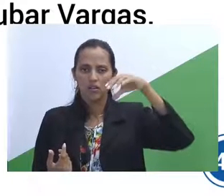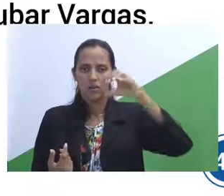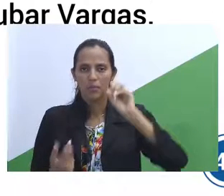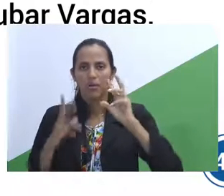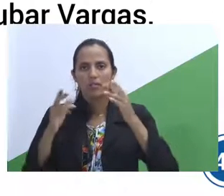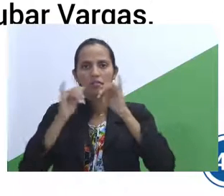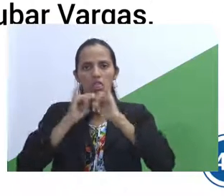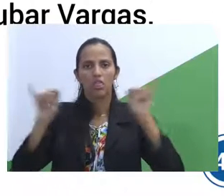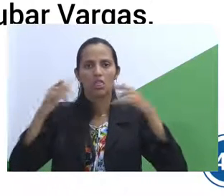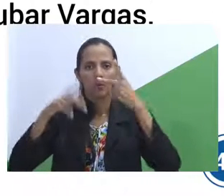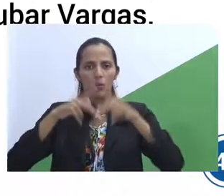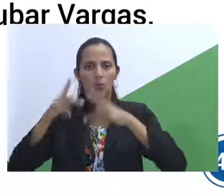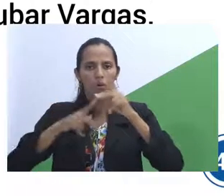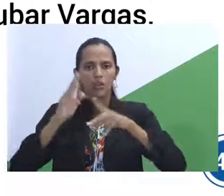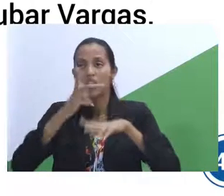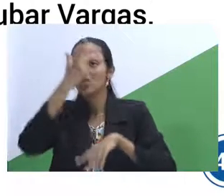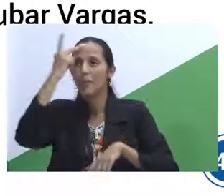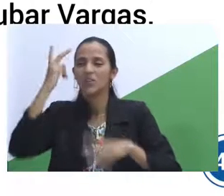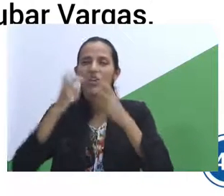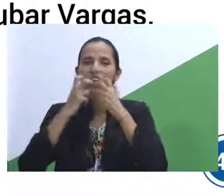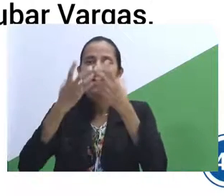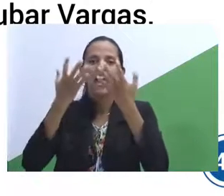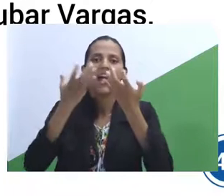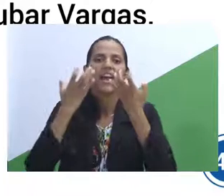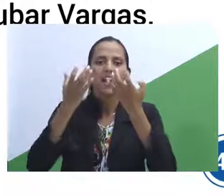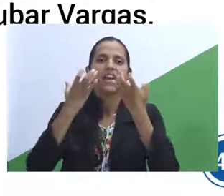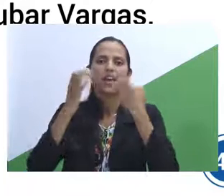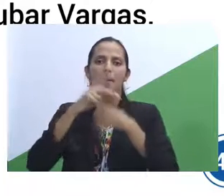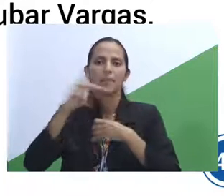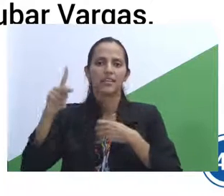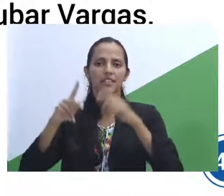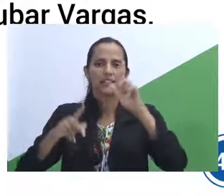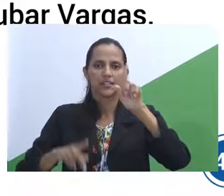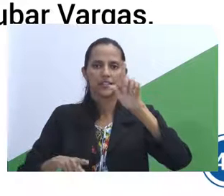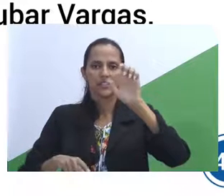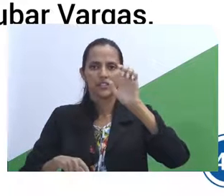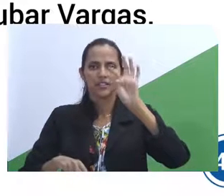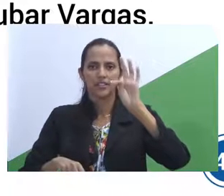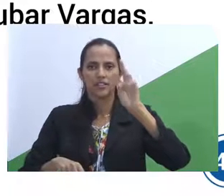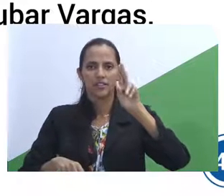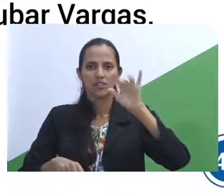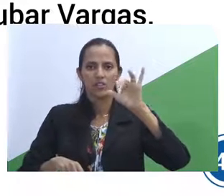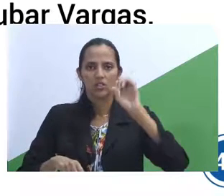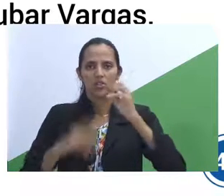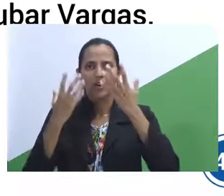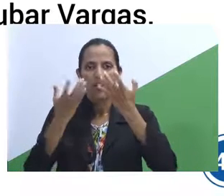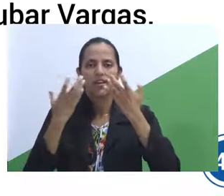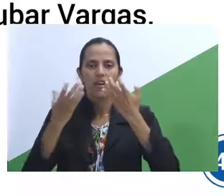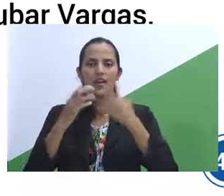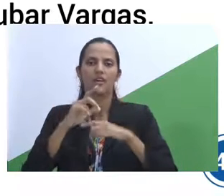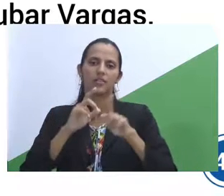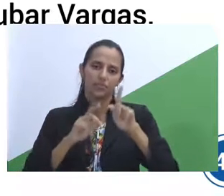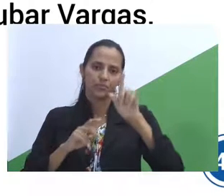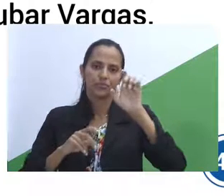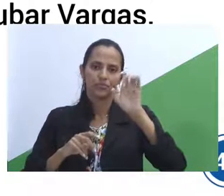população, que aos gritos vai gritar, queremos Getúlio, e pedia, então, que ele continuasse no poder. A população, de certa forma,